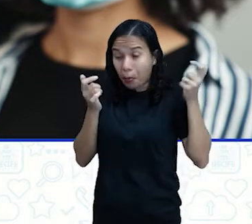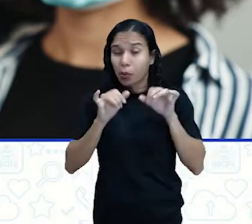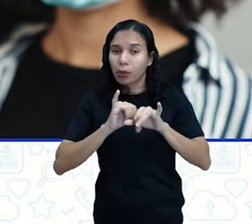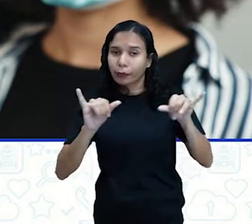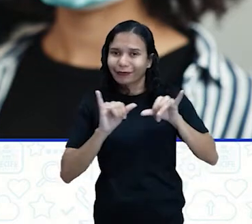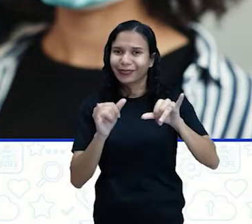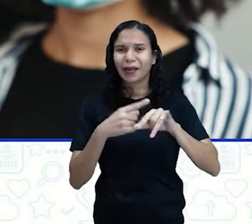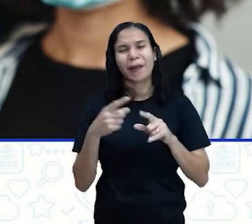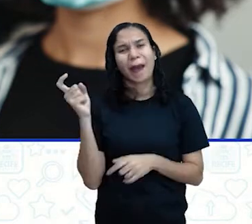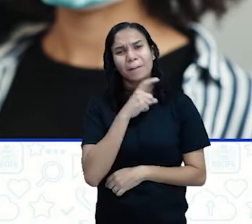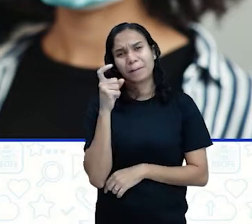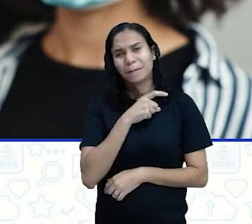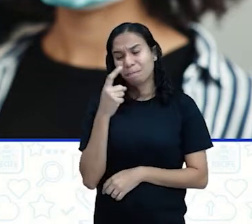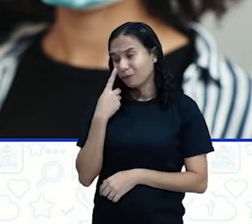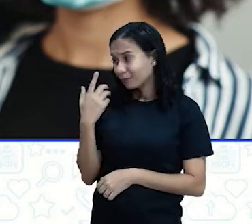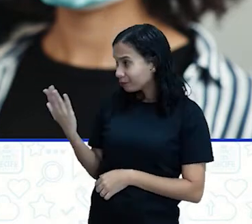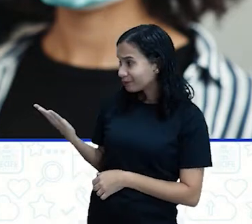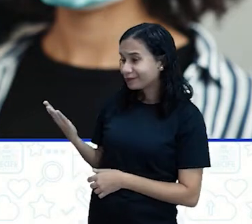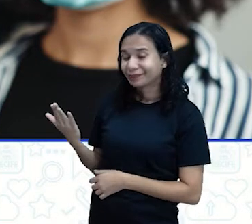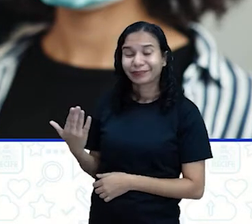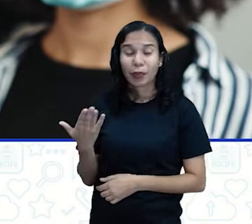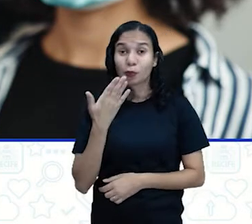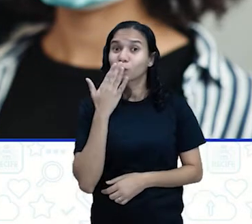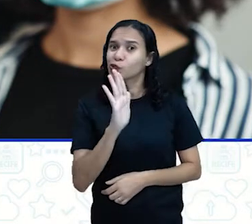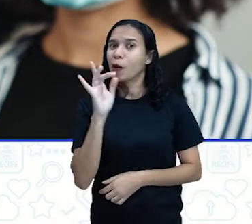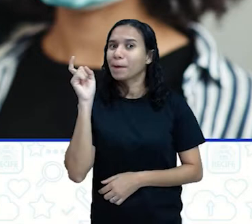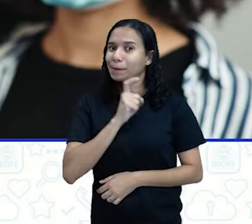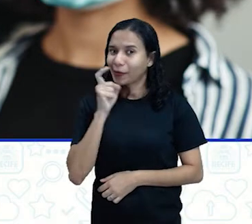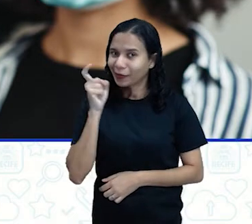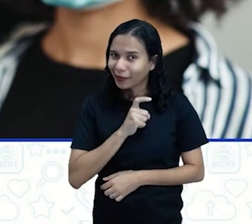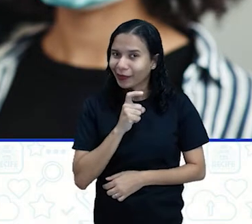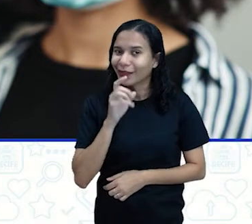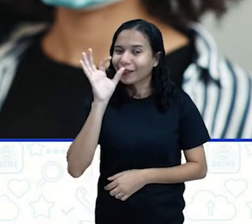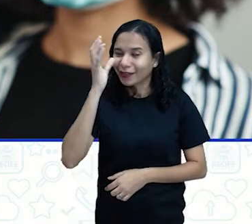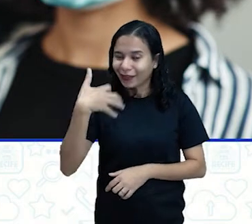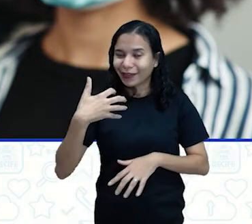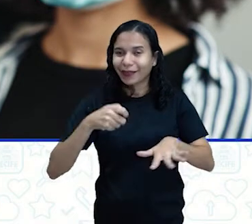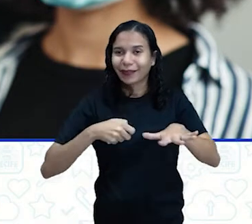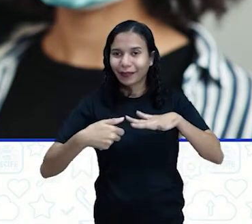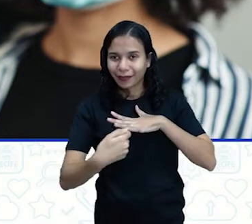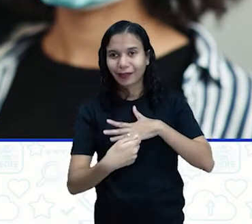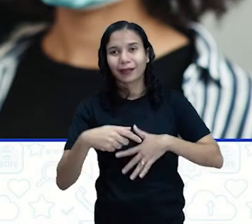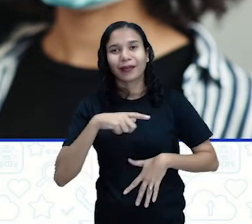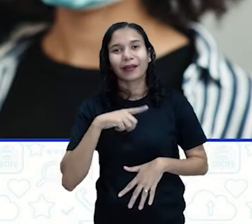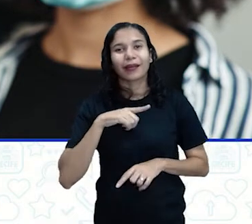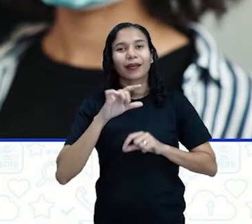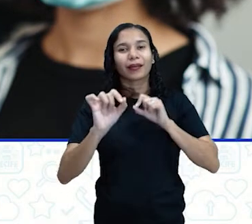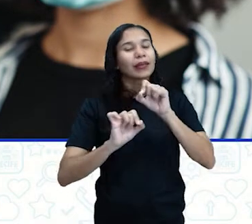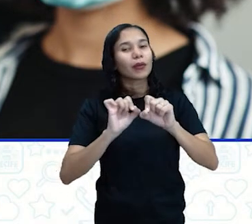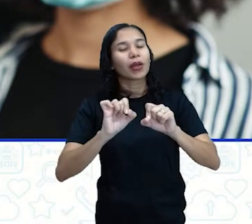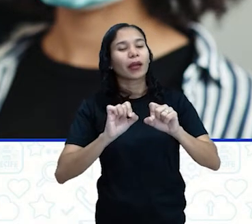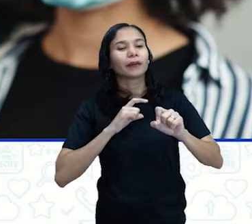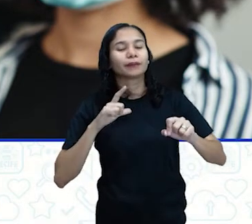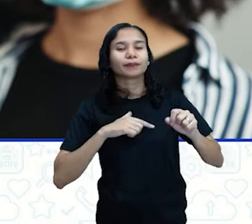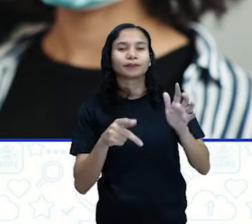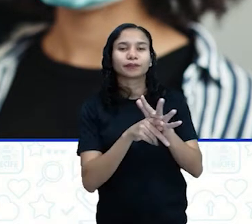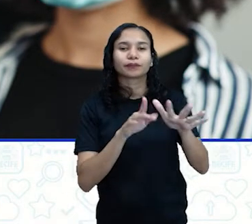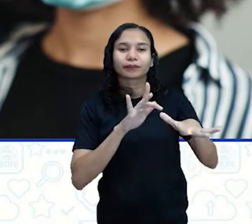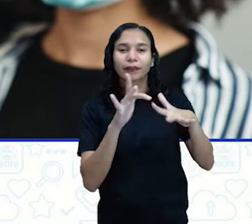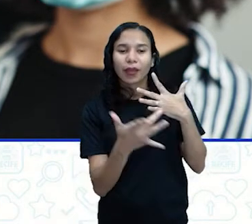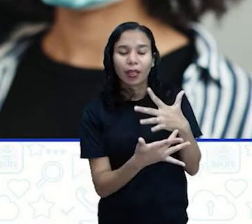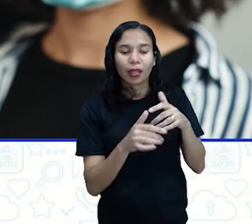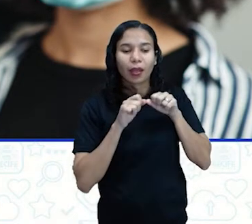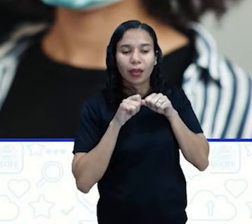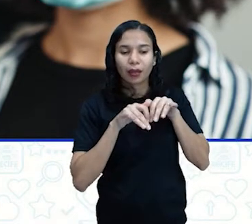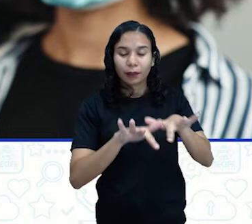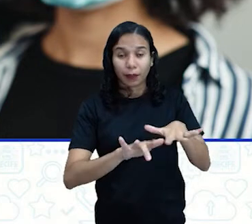Mas isso não é verdade. Juro, não é verdade. Ó. Uma postagem bastante publicada nas redes sociais